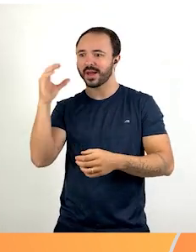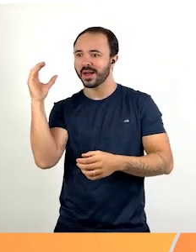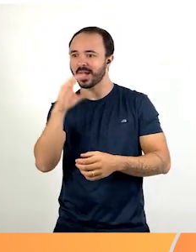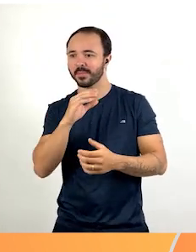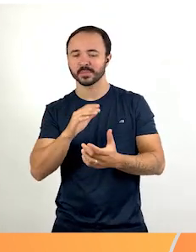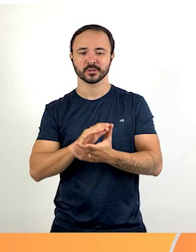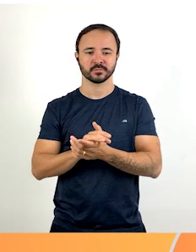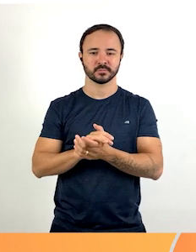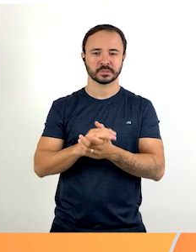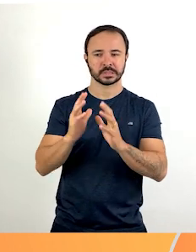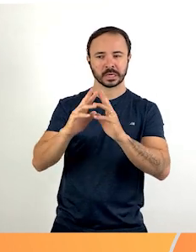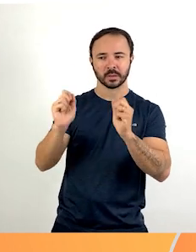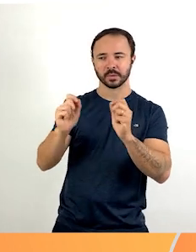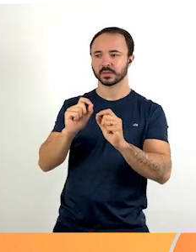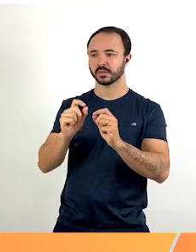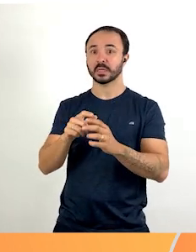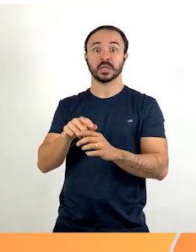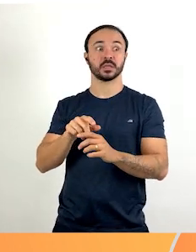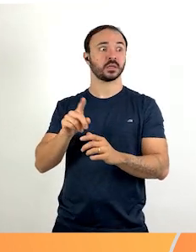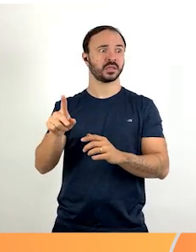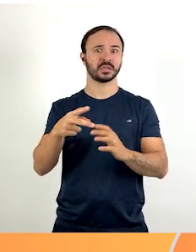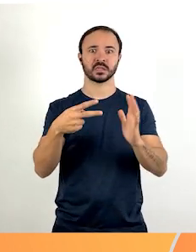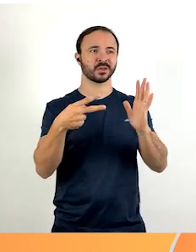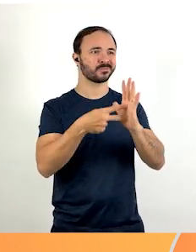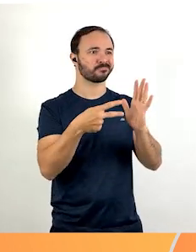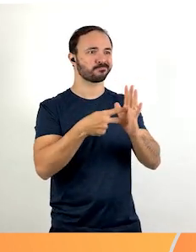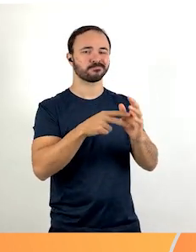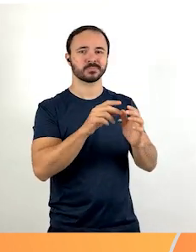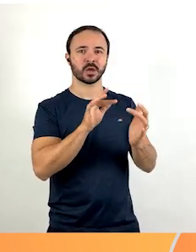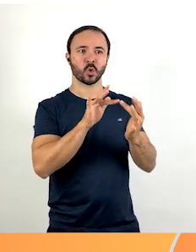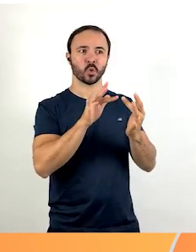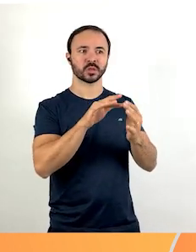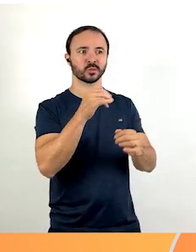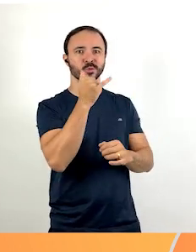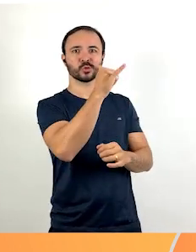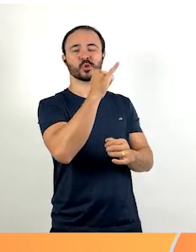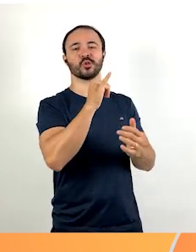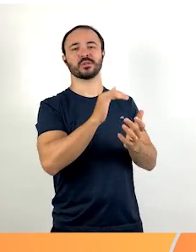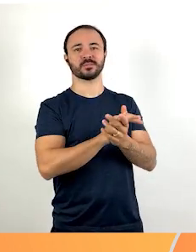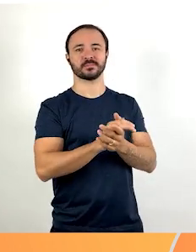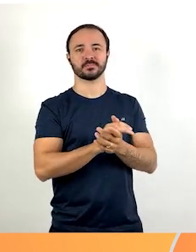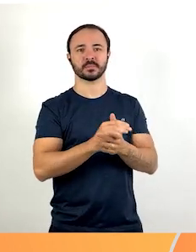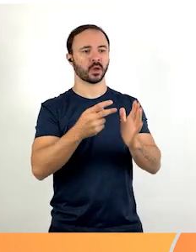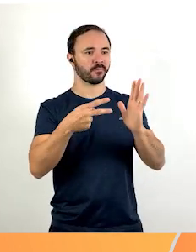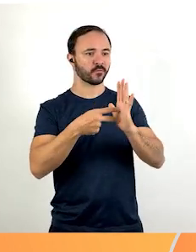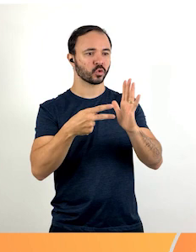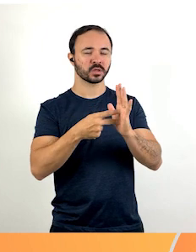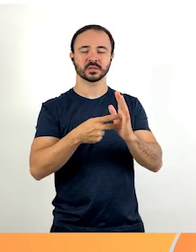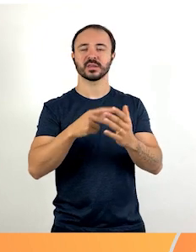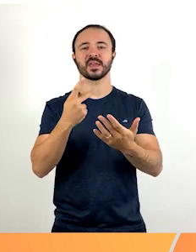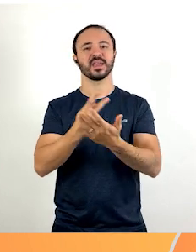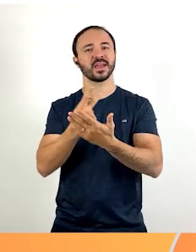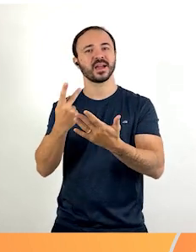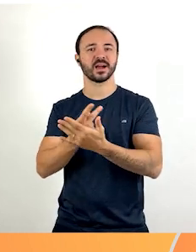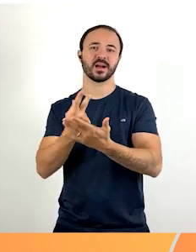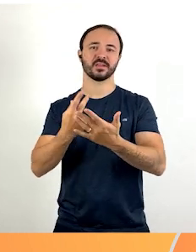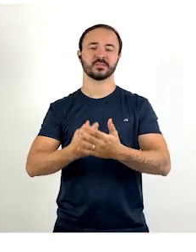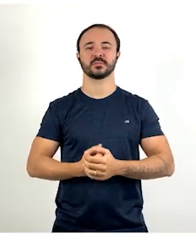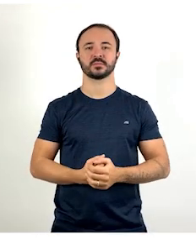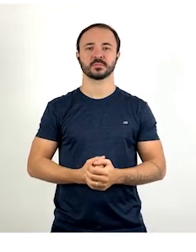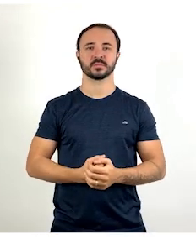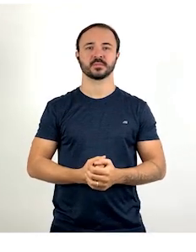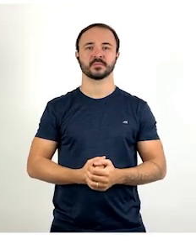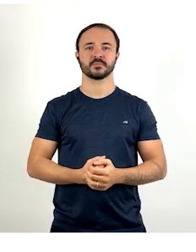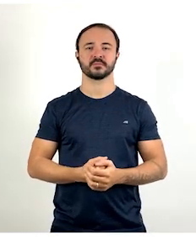um game. Eita, o gato coió levou um choque. Por quê? Voltagem errada. O que está acontecendo nessa